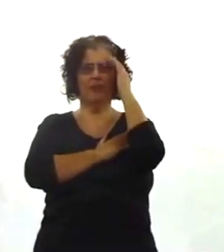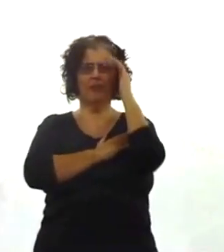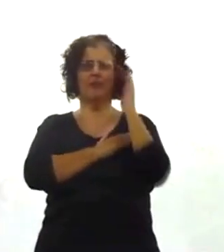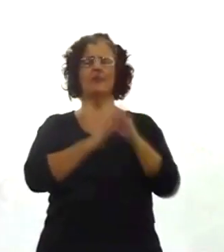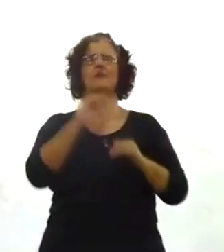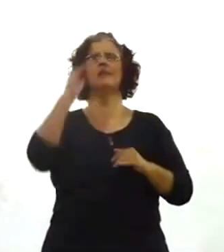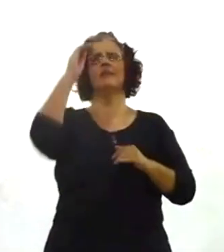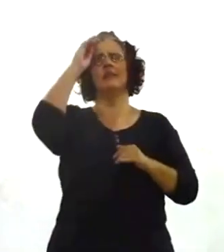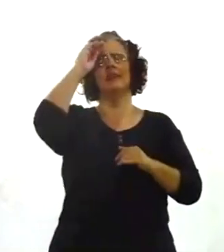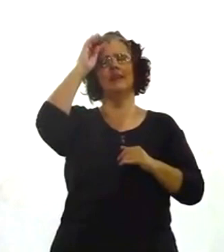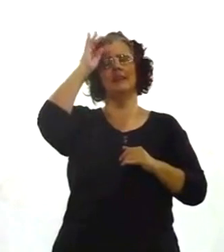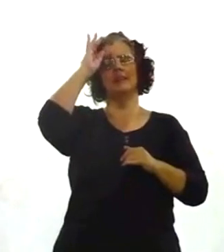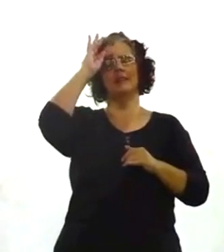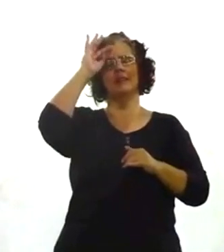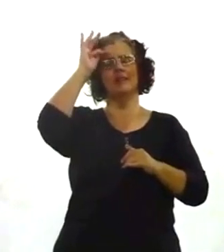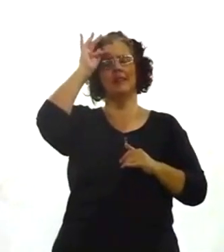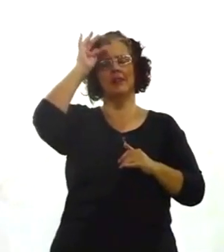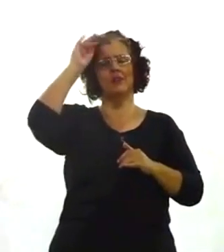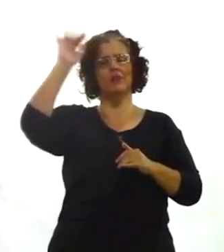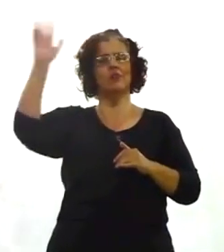morte,